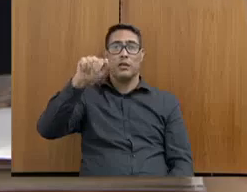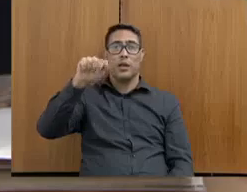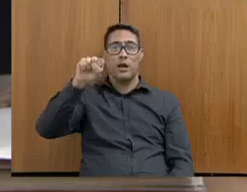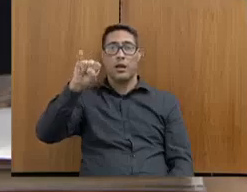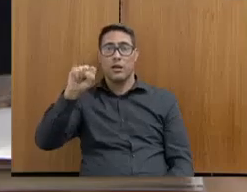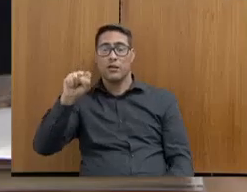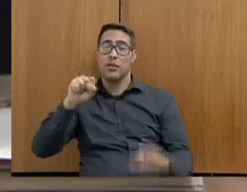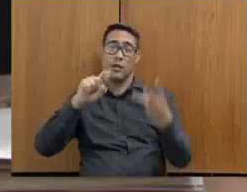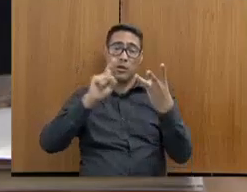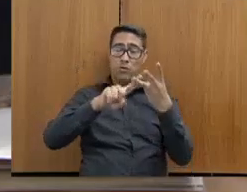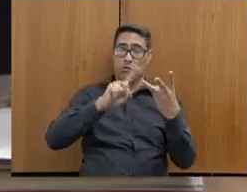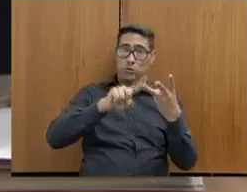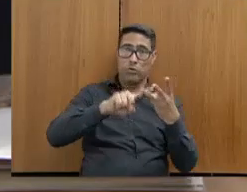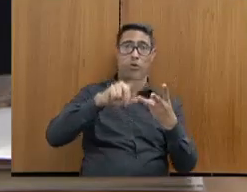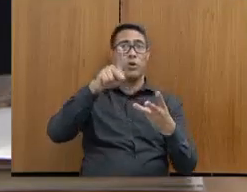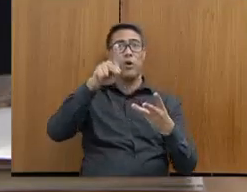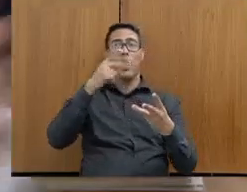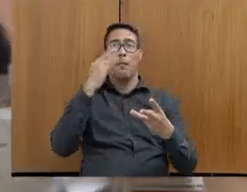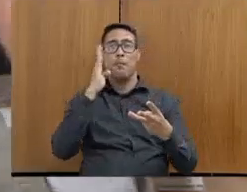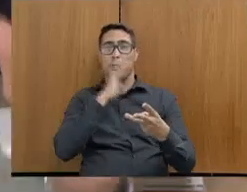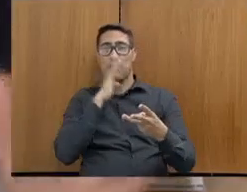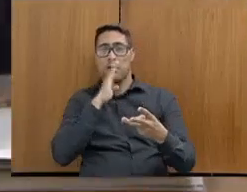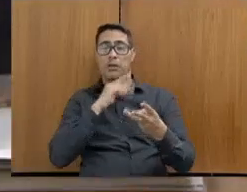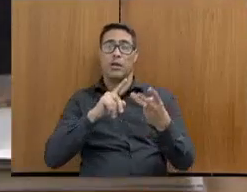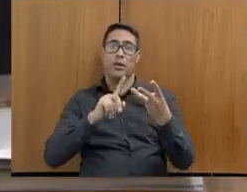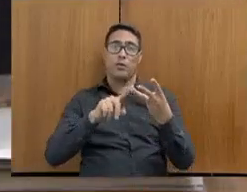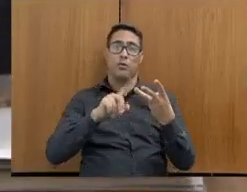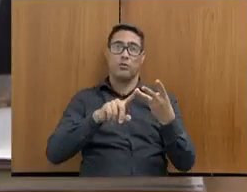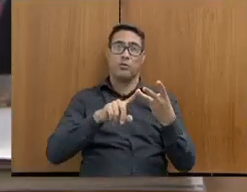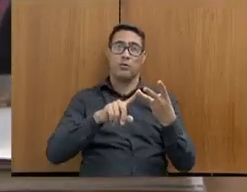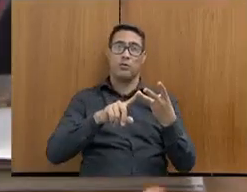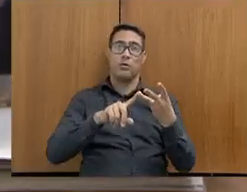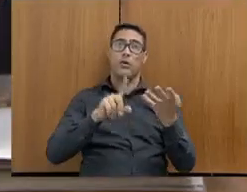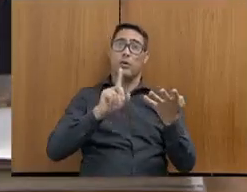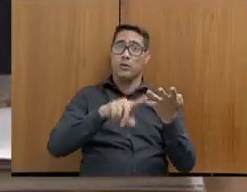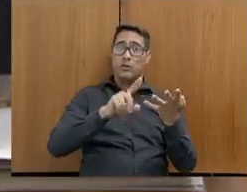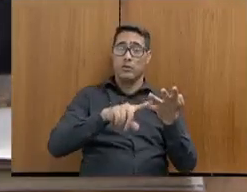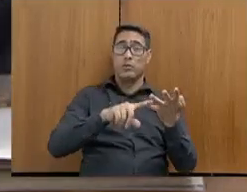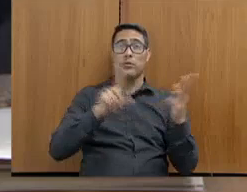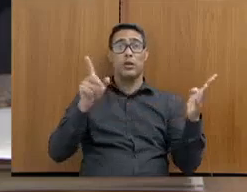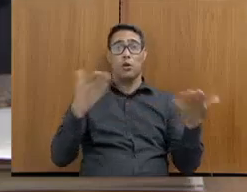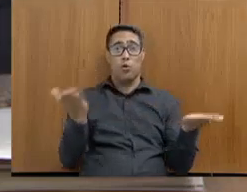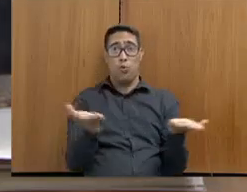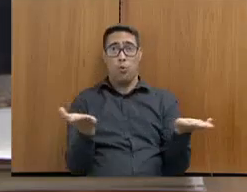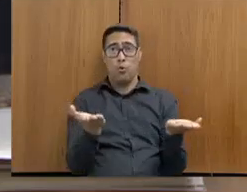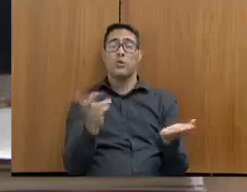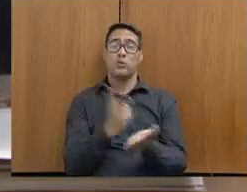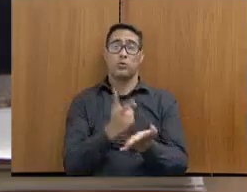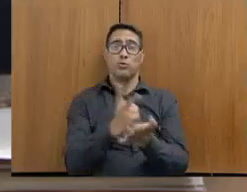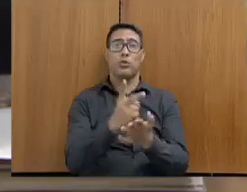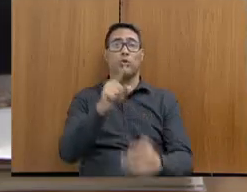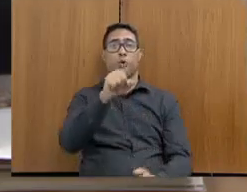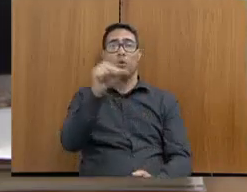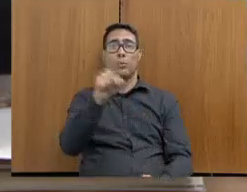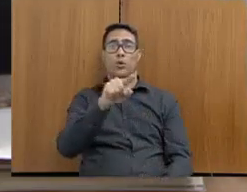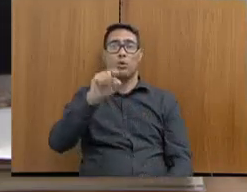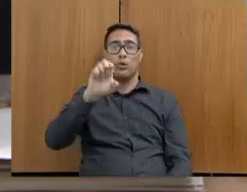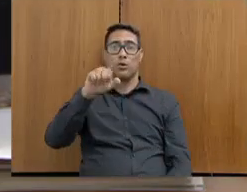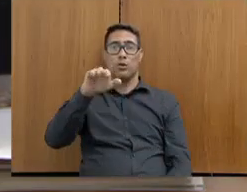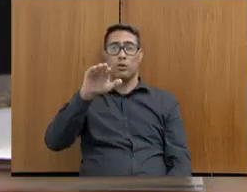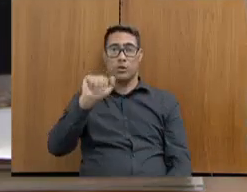do PT que acabou com esse estado e hoje tu tá sendo mantido pelo Governador zezéu